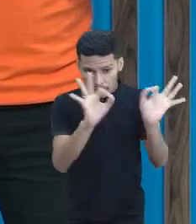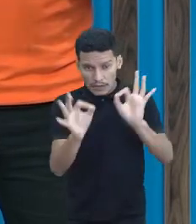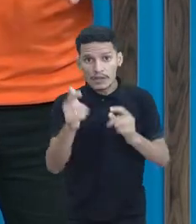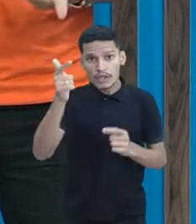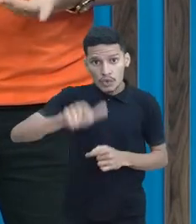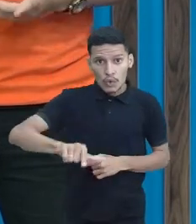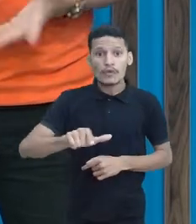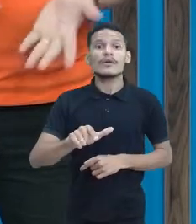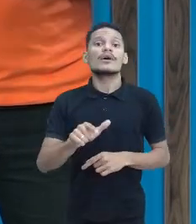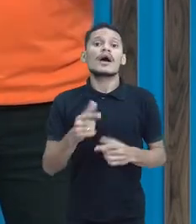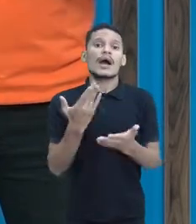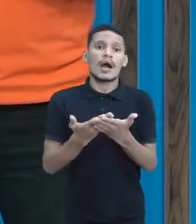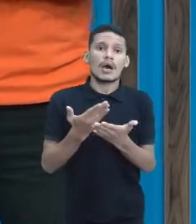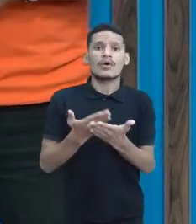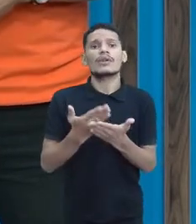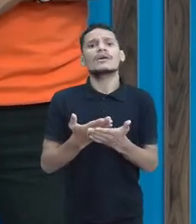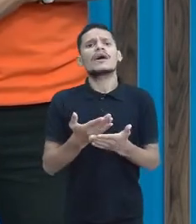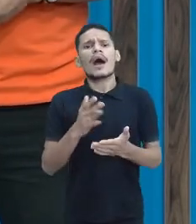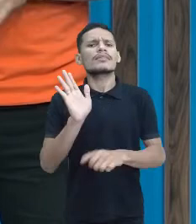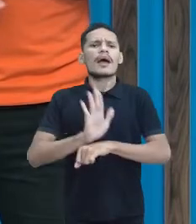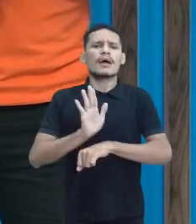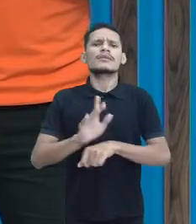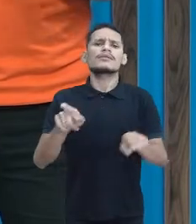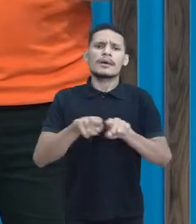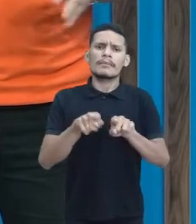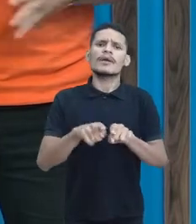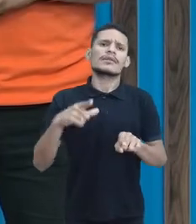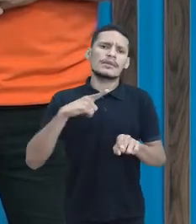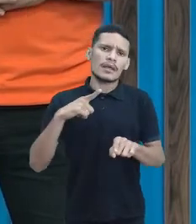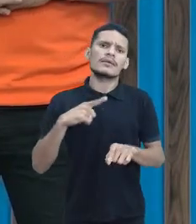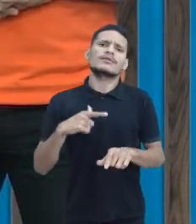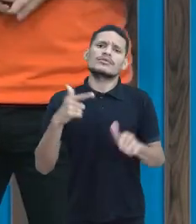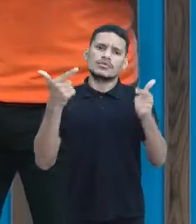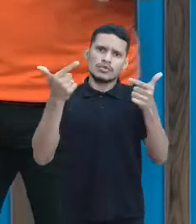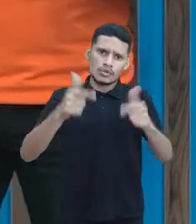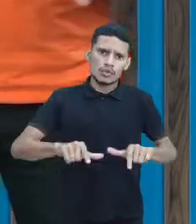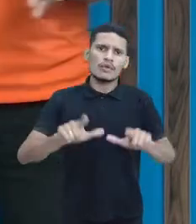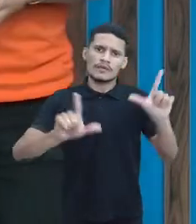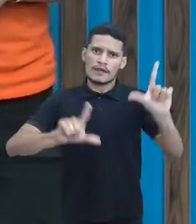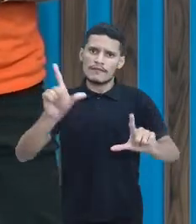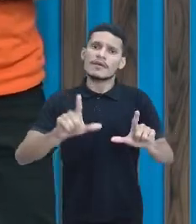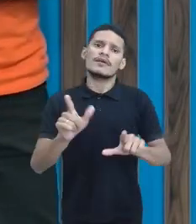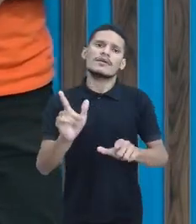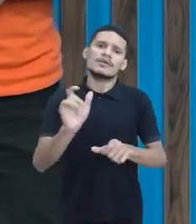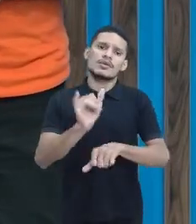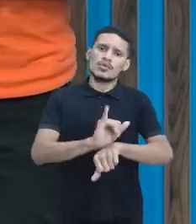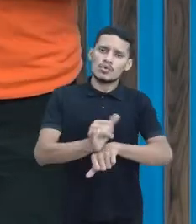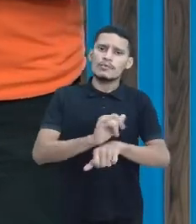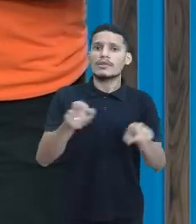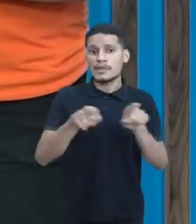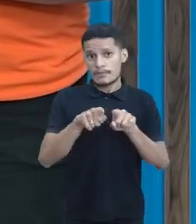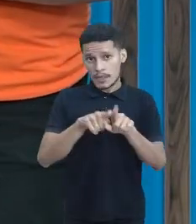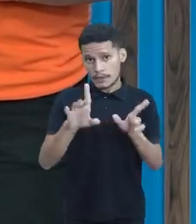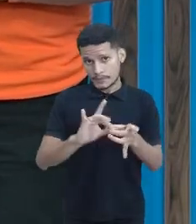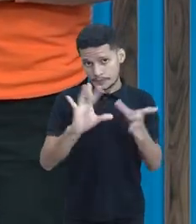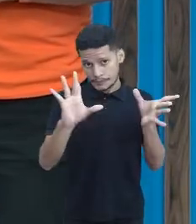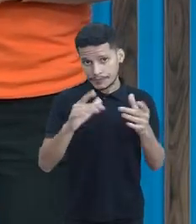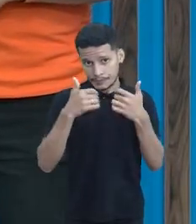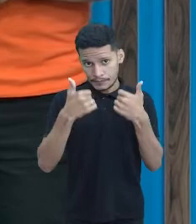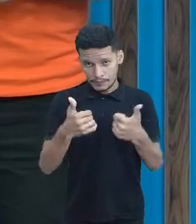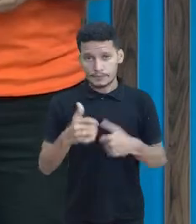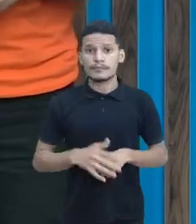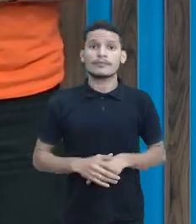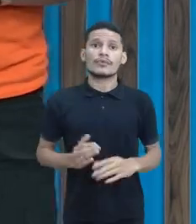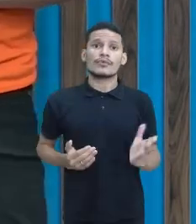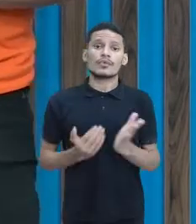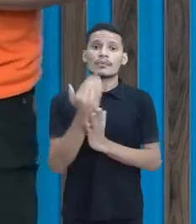Tem um aplicativo do Educa Recife, estamos no YouTube, então não tem desculpa para quem quer aprender, tá certo? Vamos iniciar a